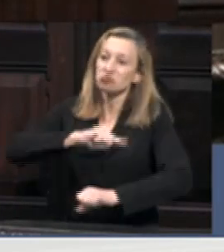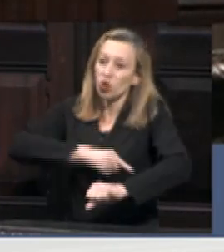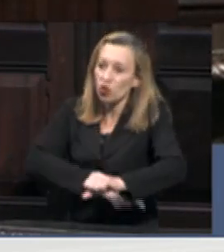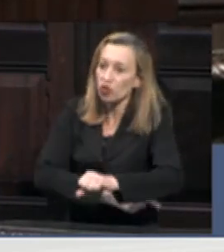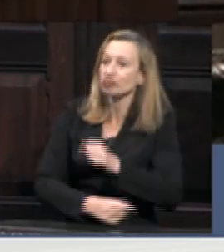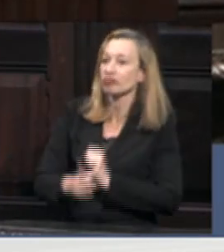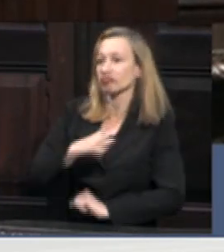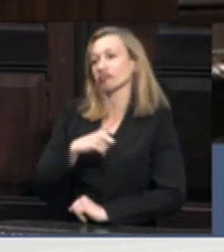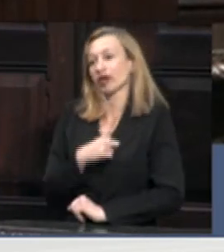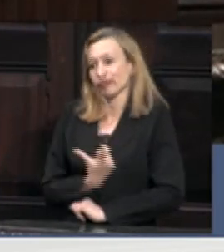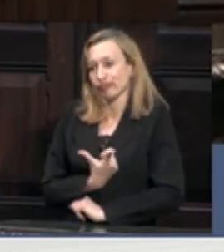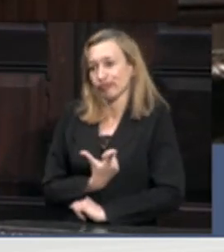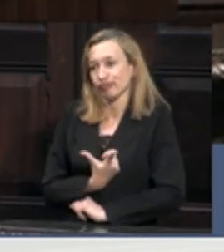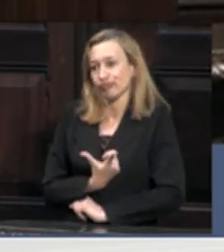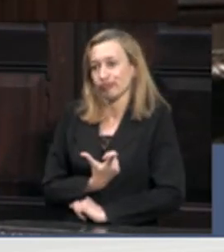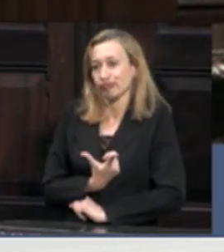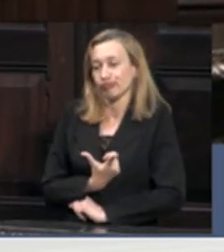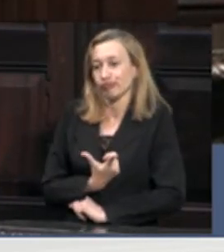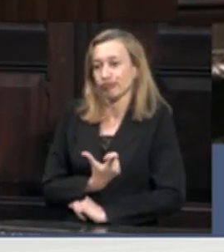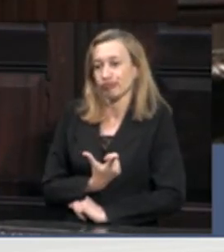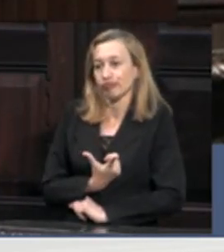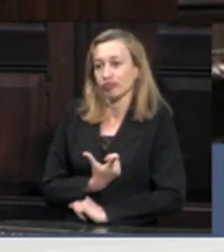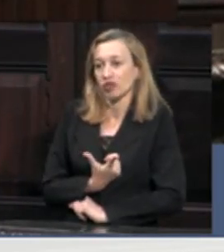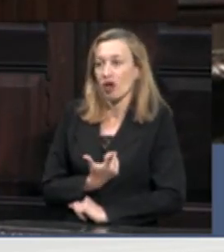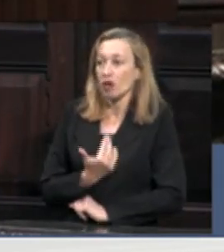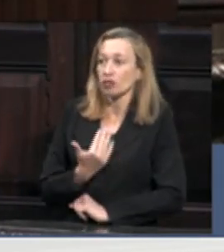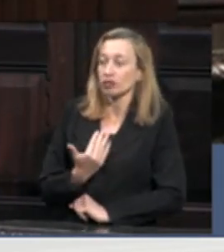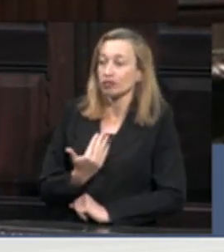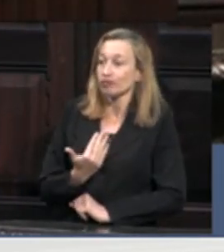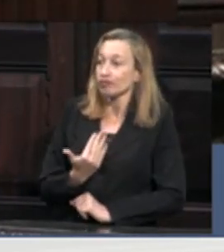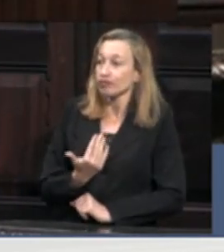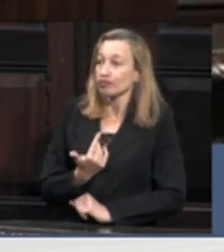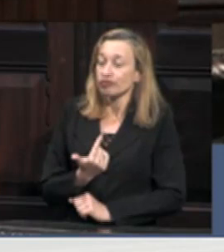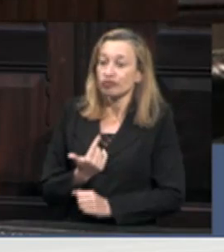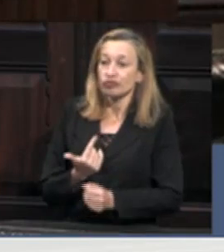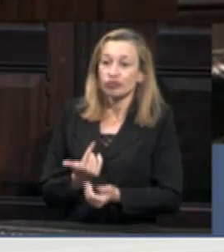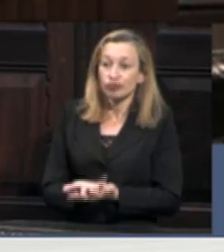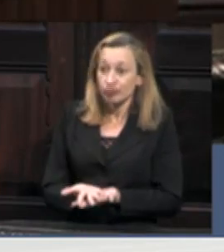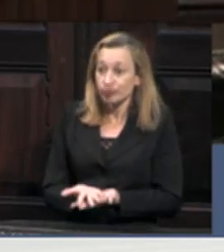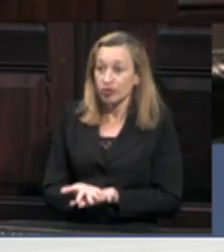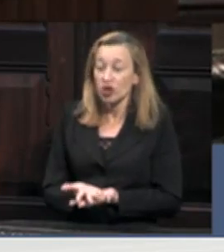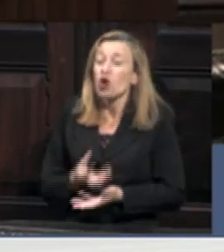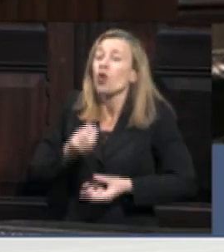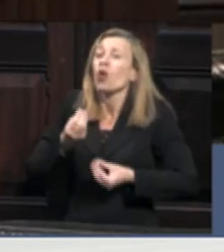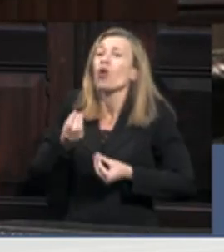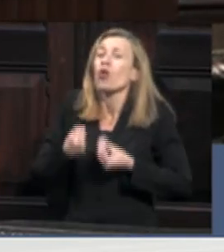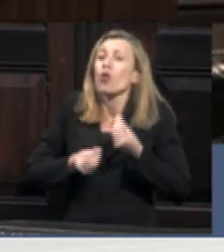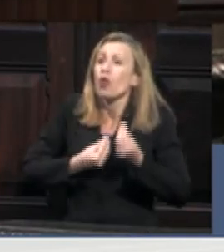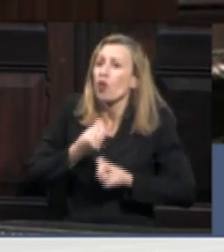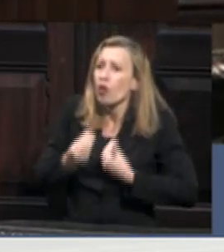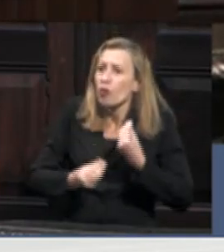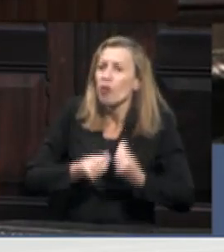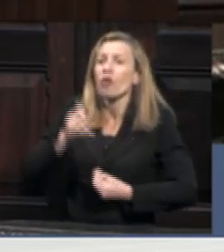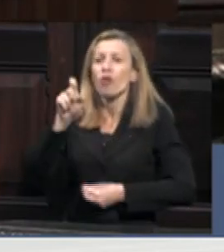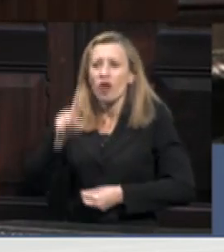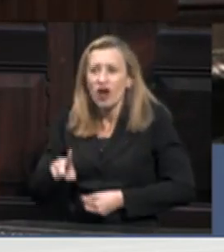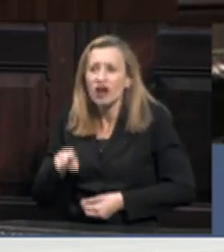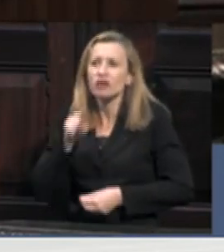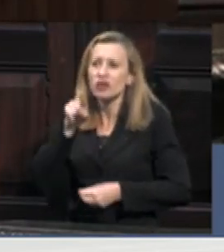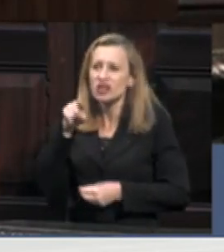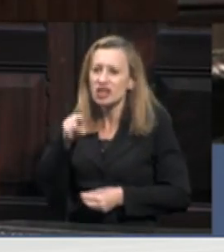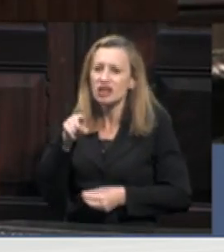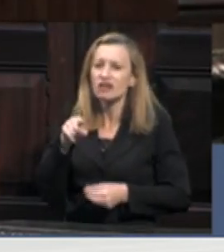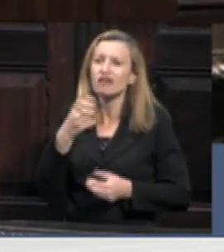inclusive com o estado de calamidade financeira instalado. Então, como é que você vai querer